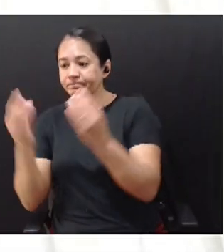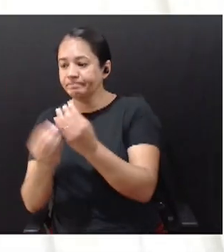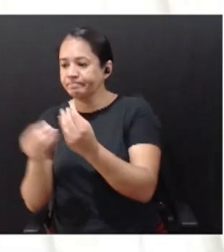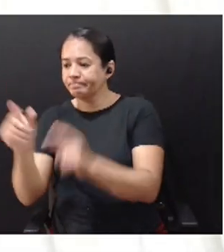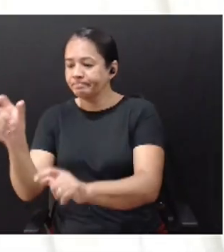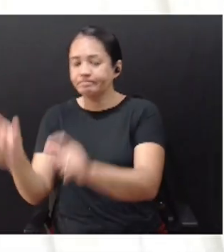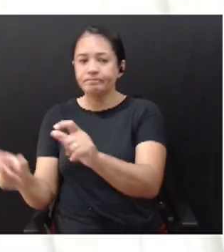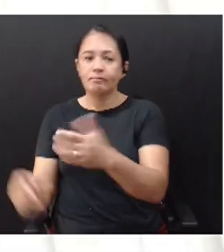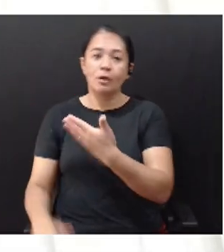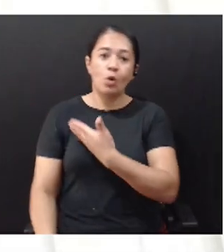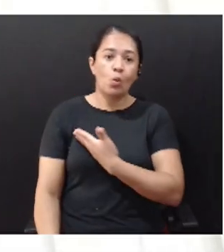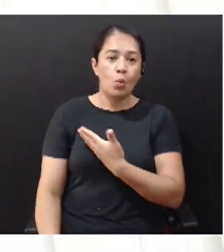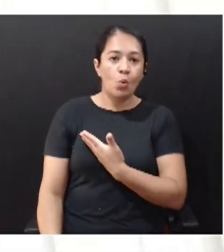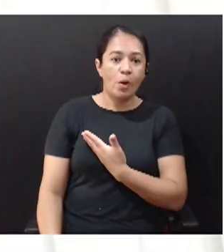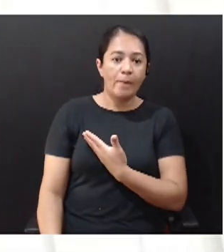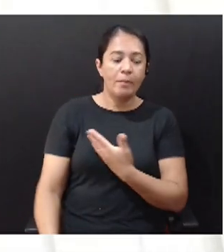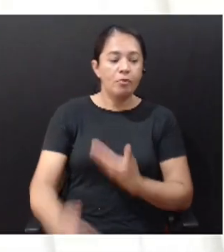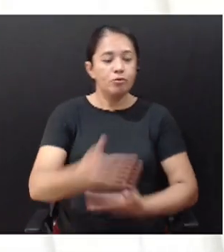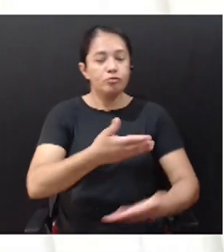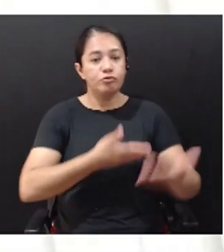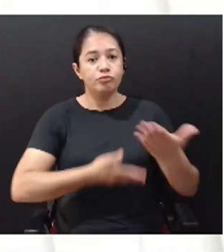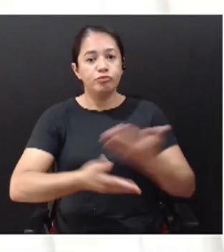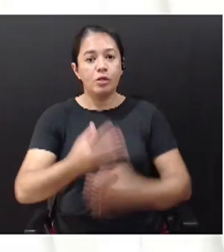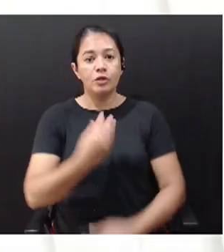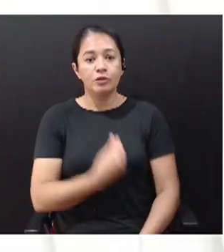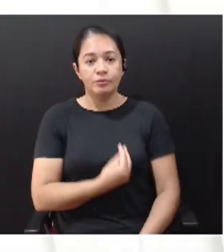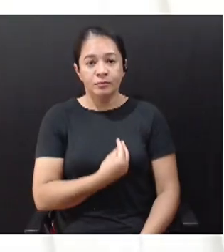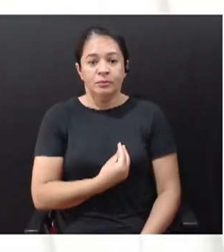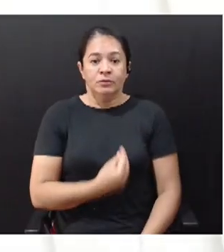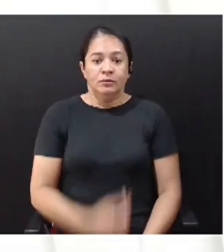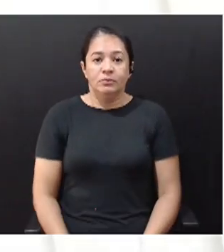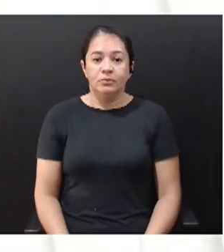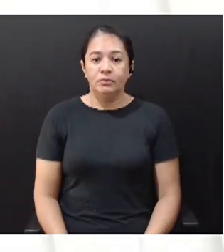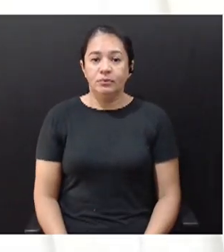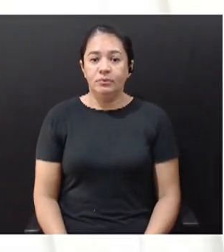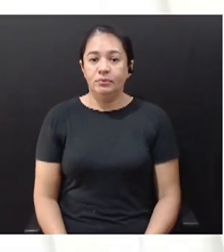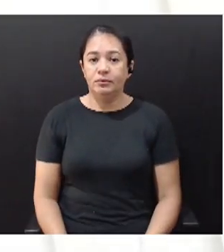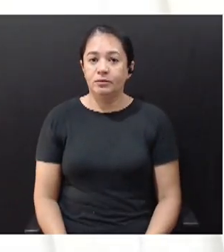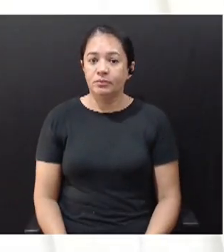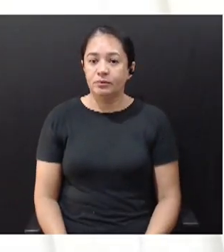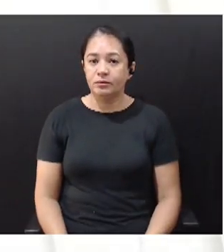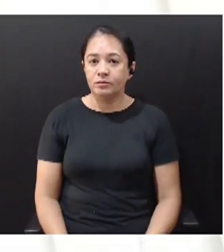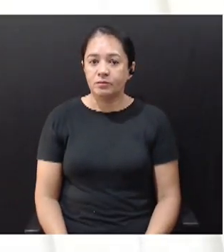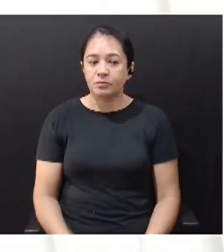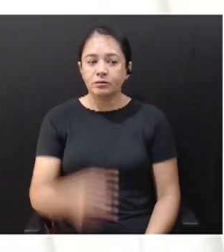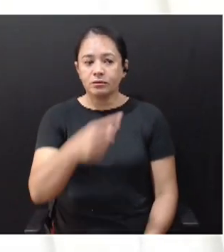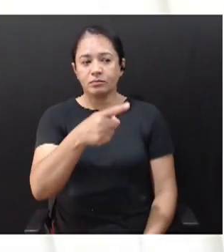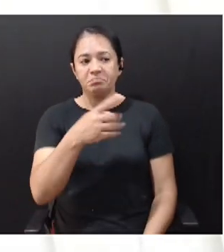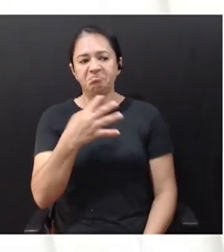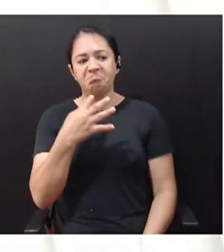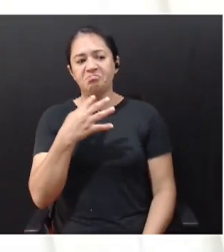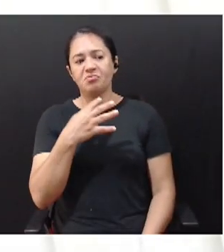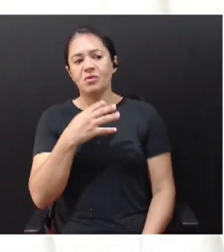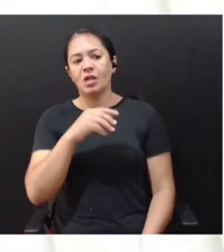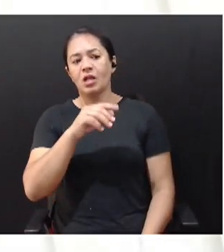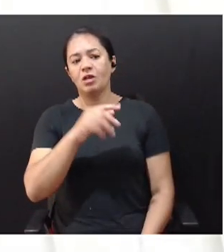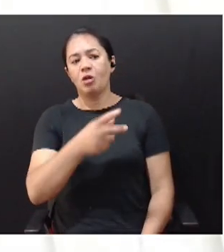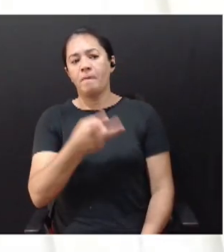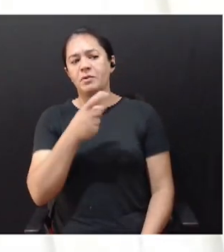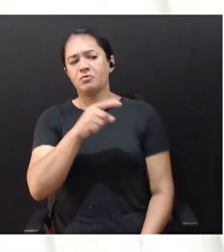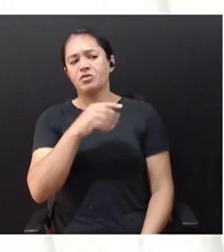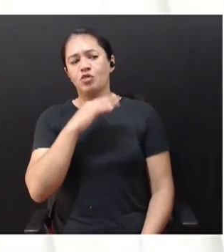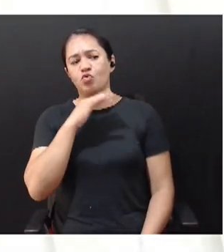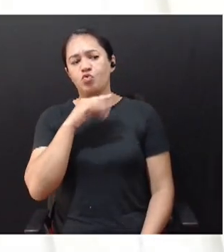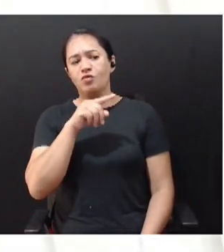que convivem com aquela pessoa verbalizam para ela, olha, você não está legal, estou percebendo que você mudou